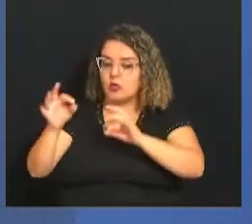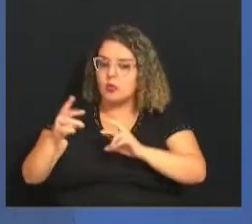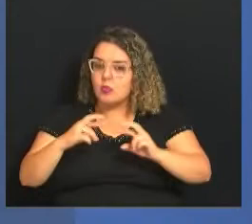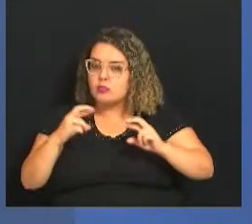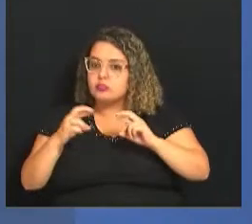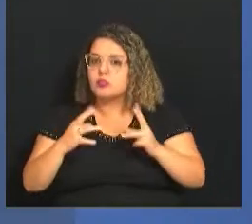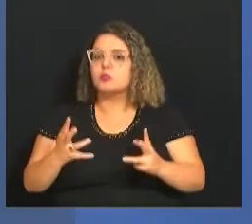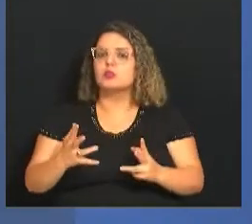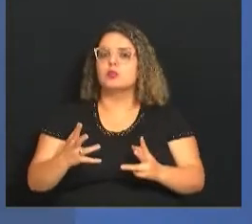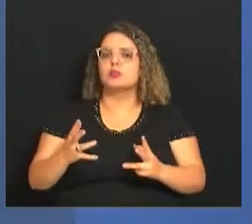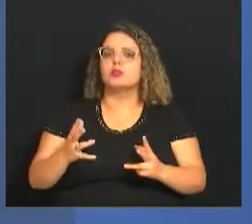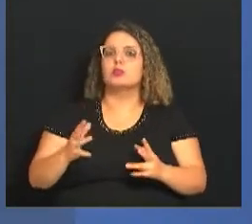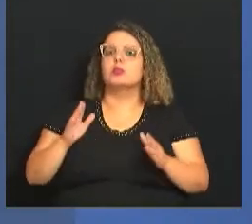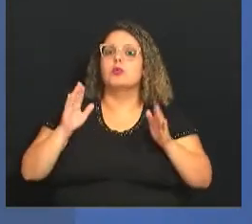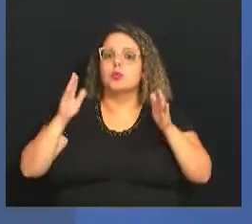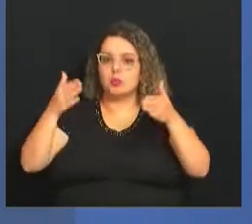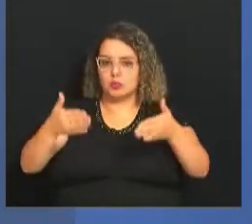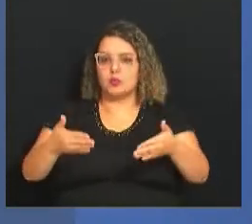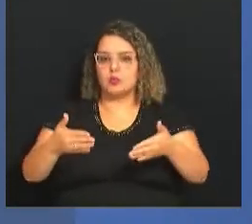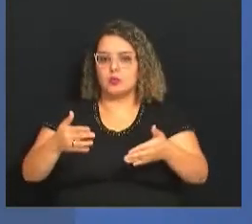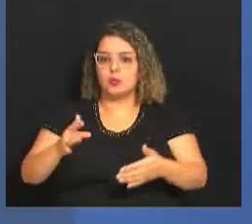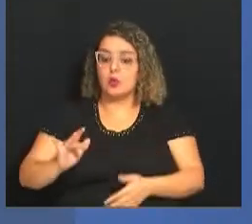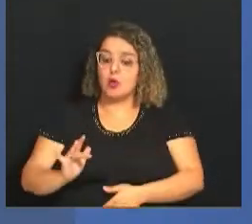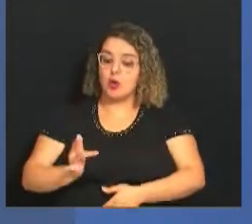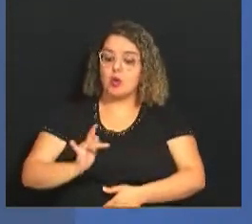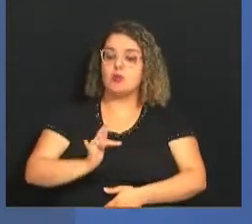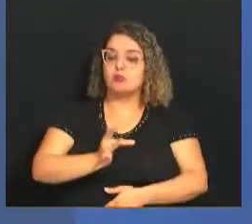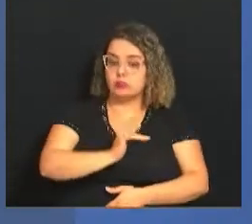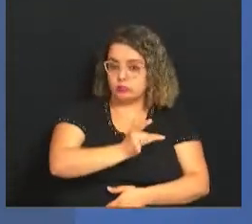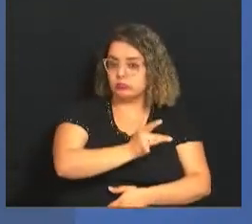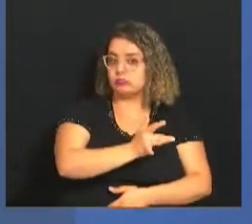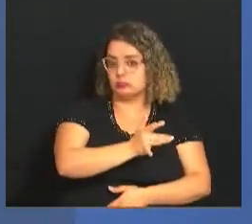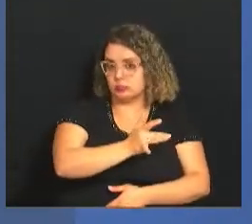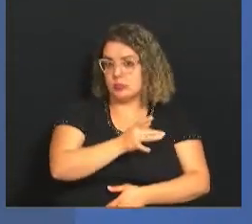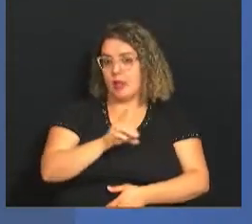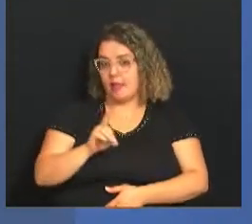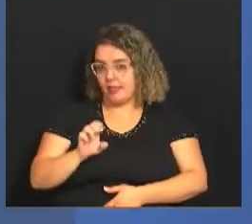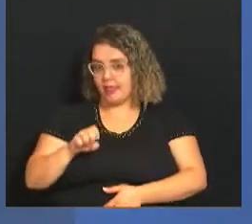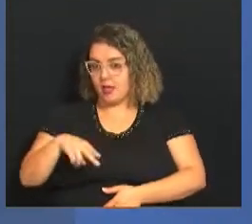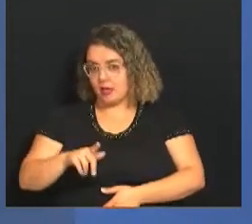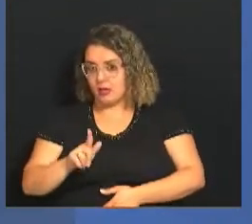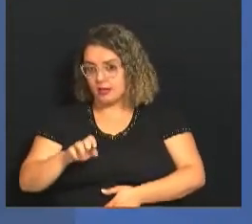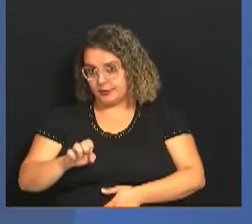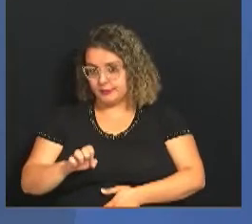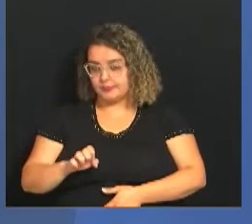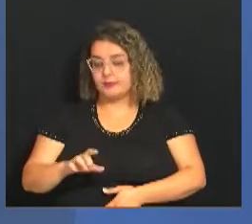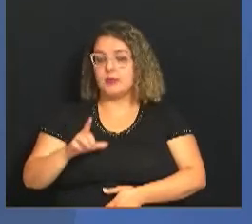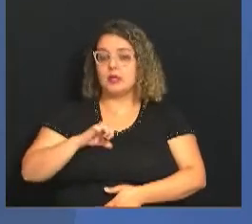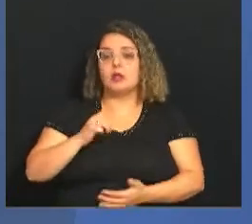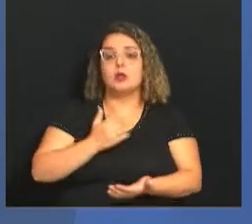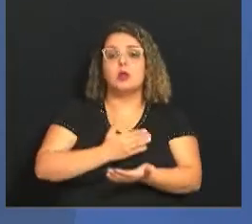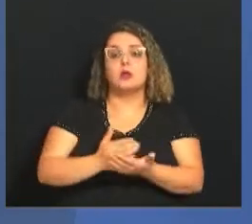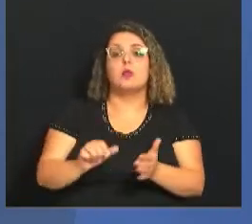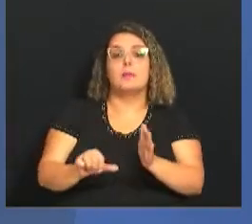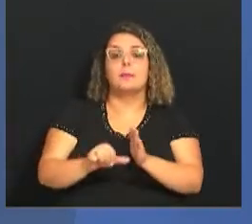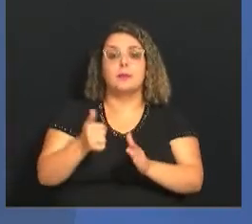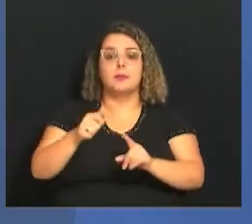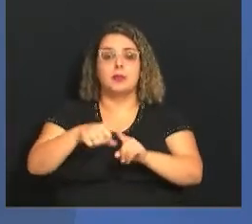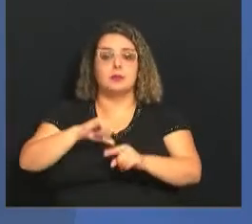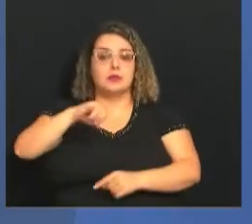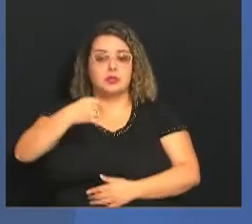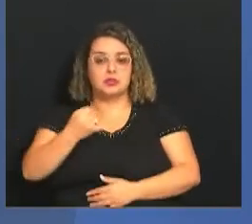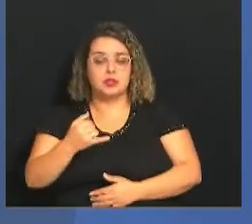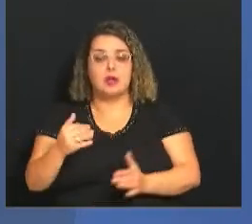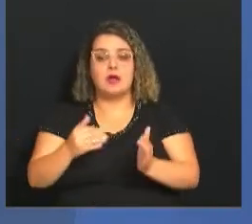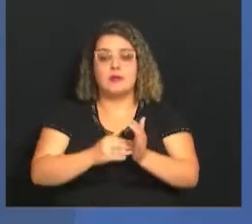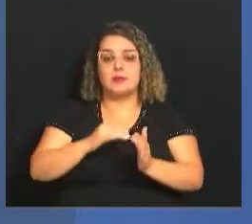a respeito do Aedes aegypti, que é o causador da dengue. Olha, a gente tem aqui, desde o 1º de janeiro até o dia 9 de